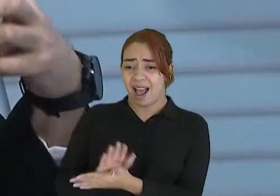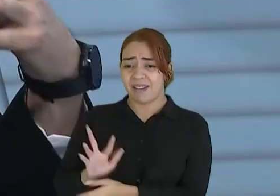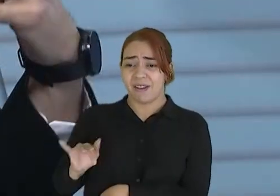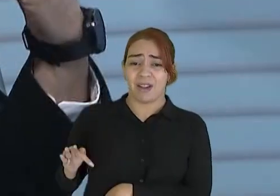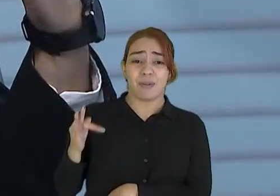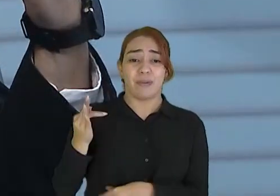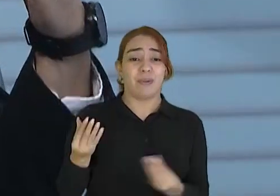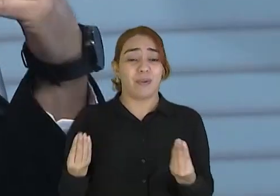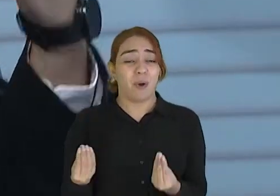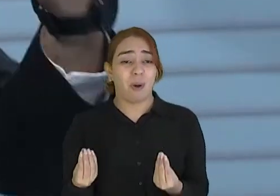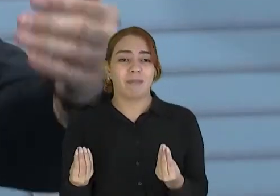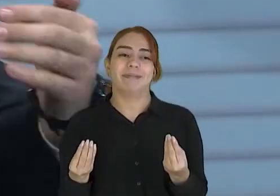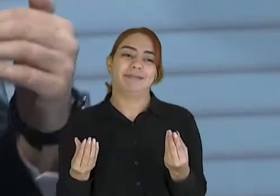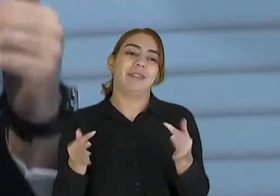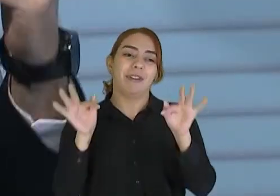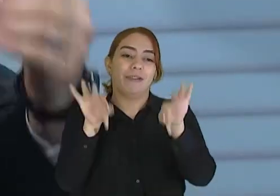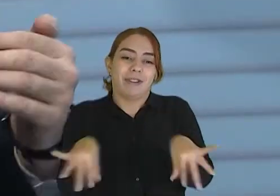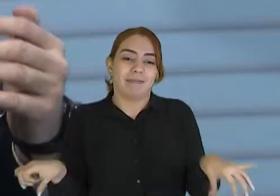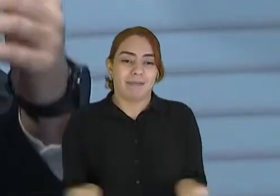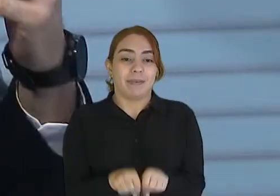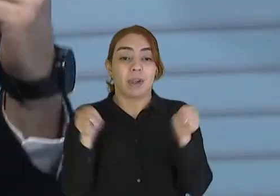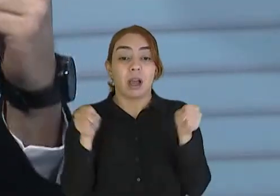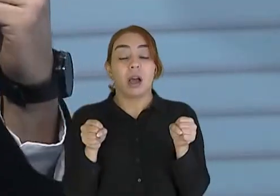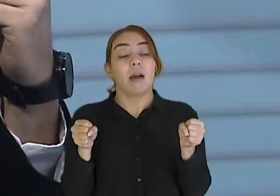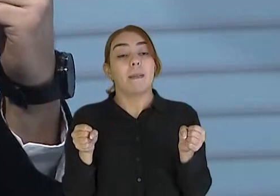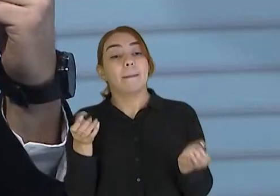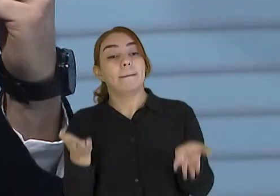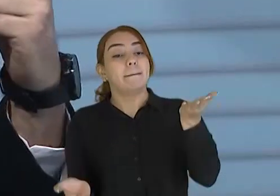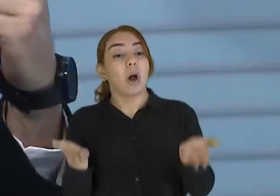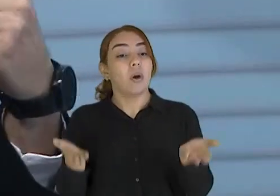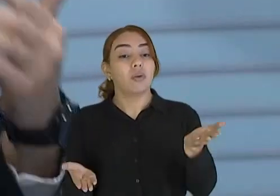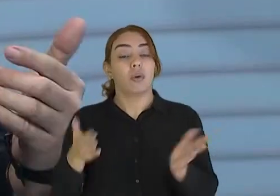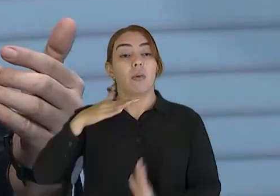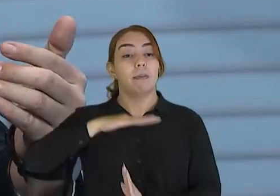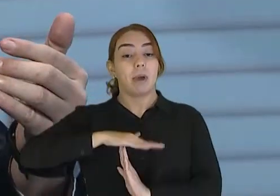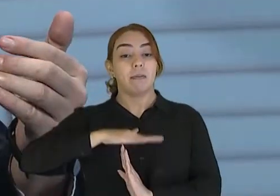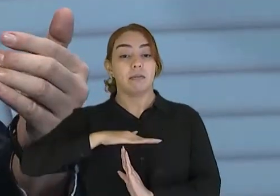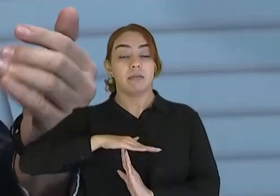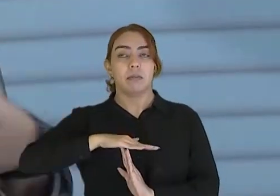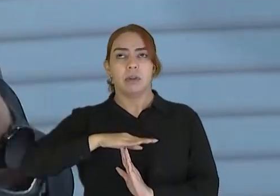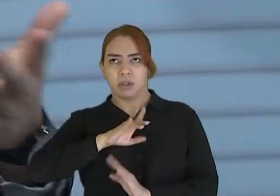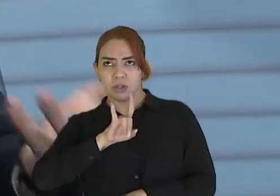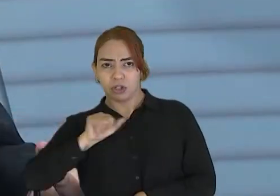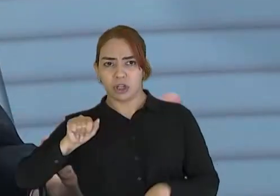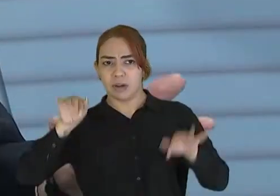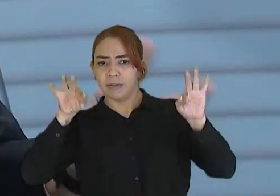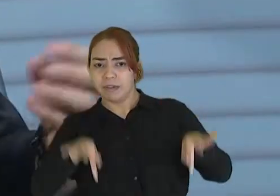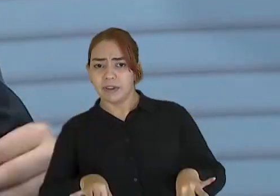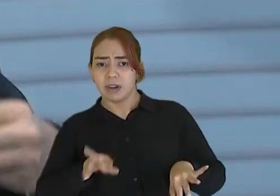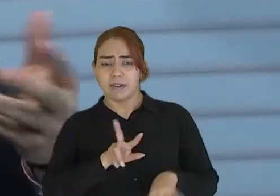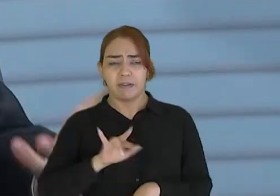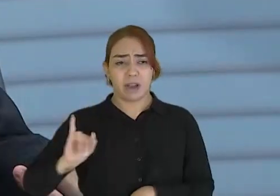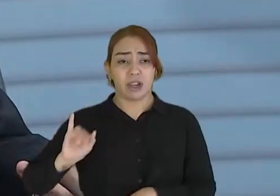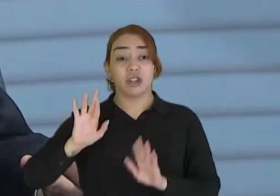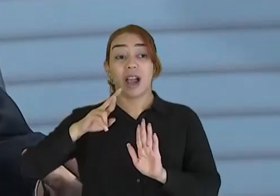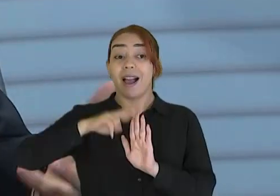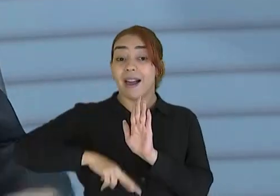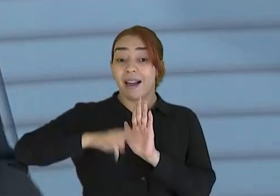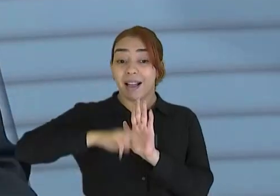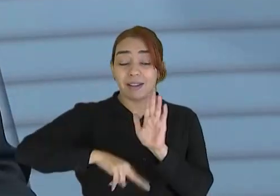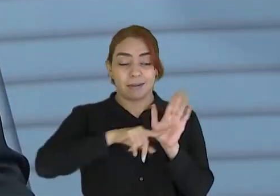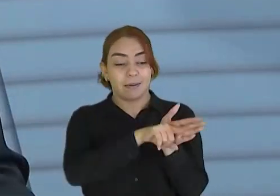Ou seja, qual o equilíbrio, qual o ponto, qual o limite, até quando, né? Mas está tudo aí. Relatórios não faltam,